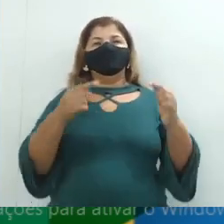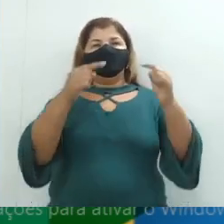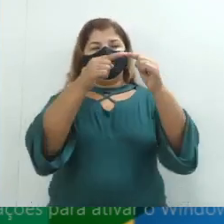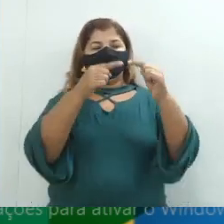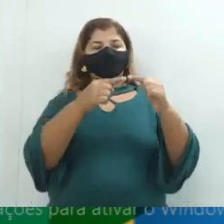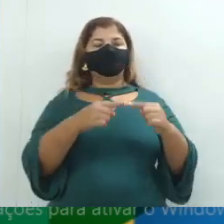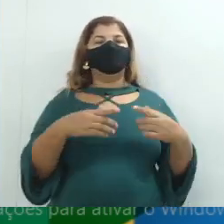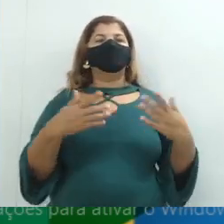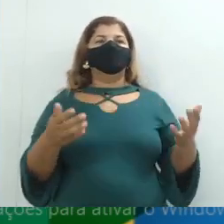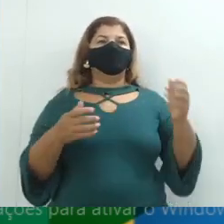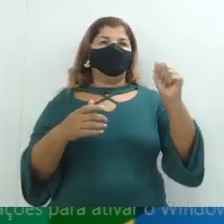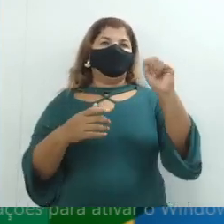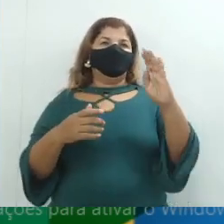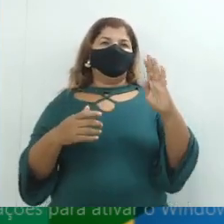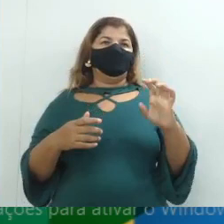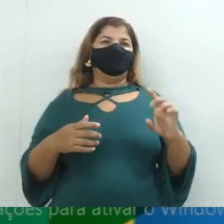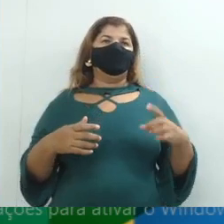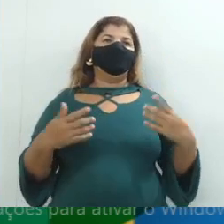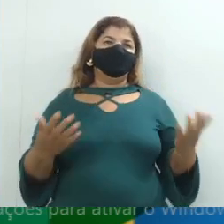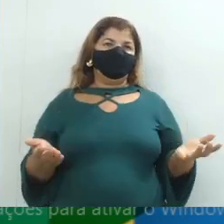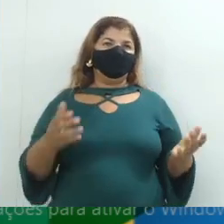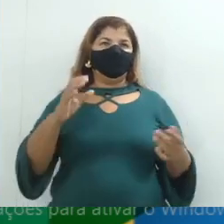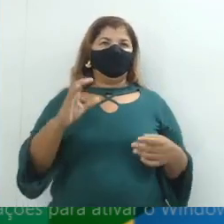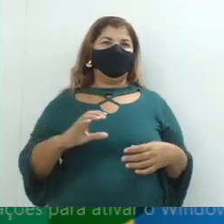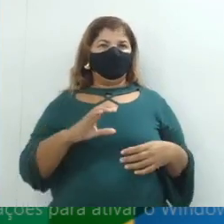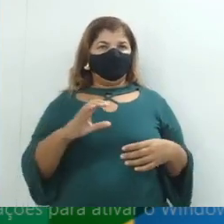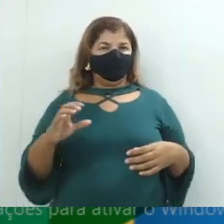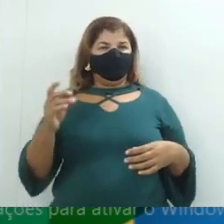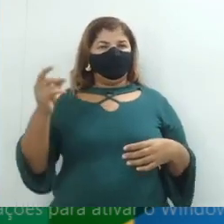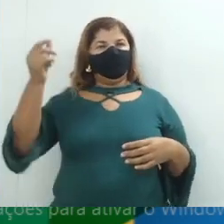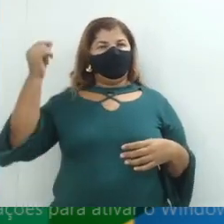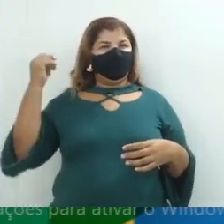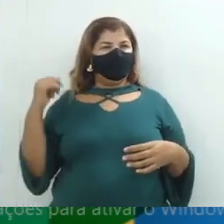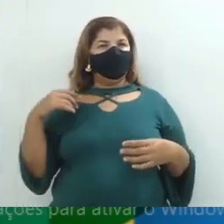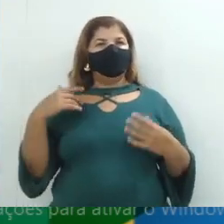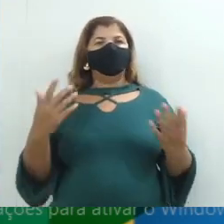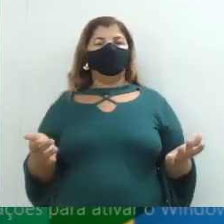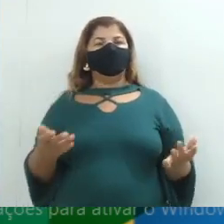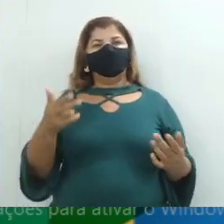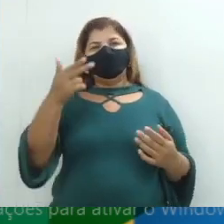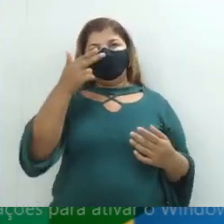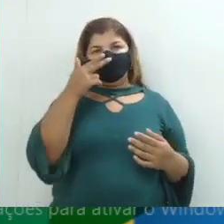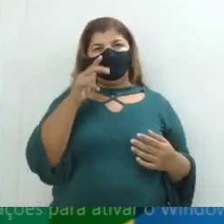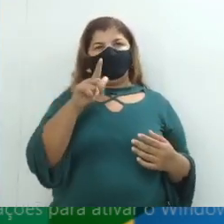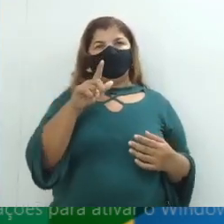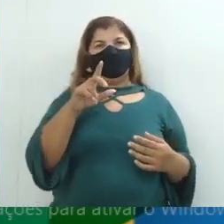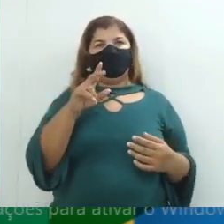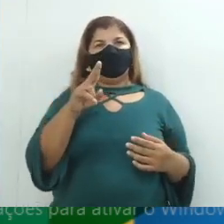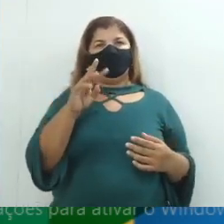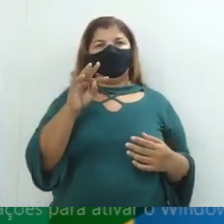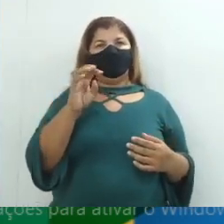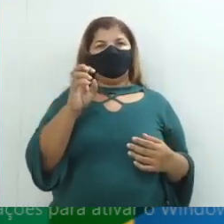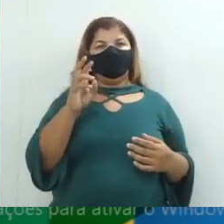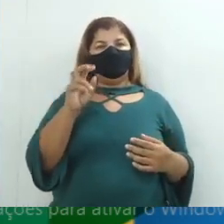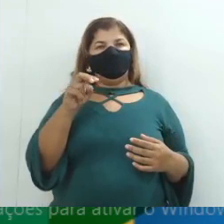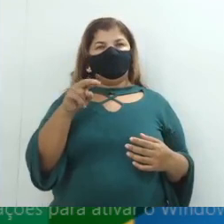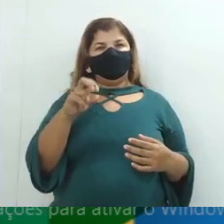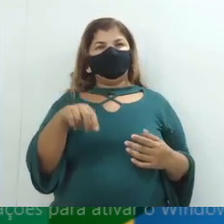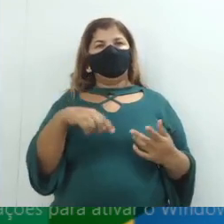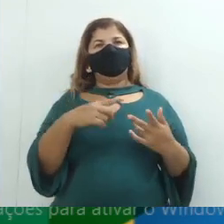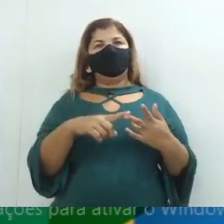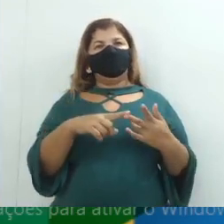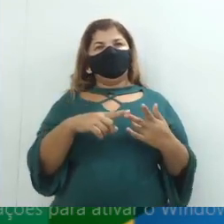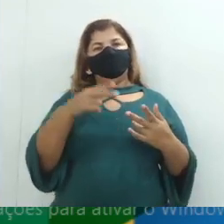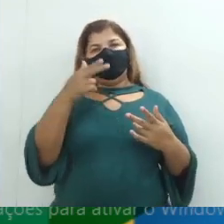condizentes com a ética do... Letra A, catolicismo medieval. Letra B, protestantismo luterano.